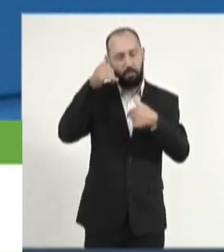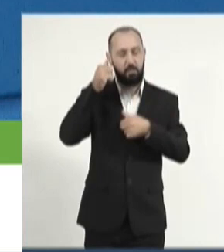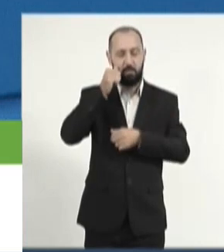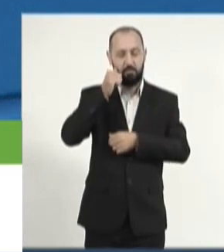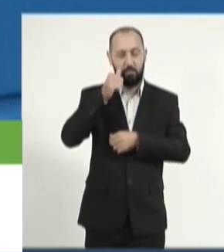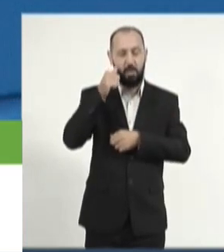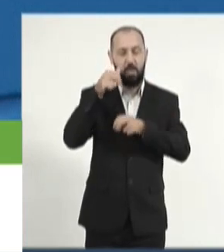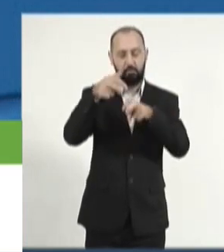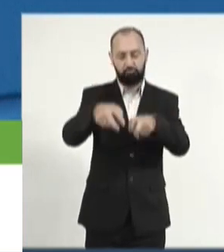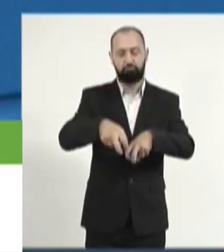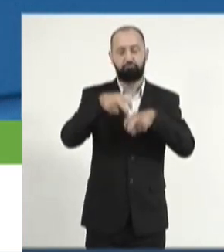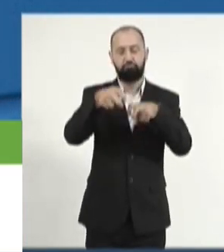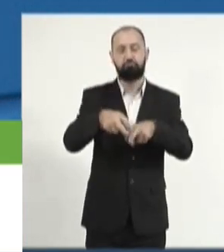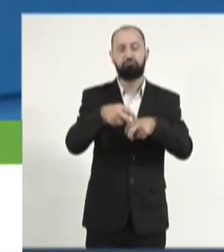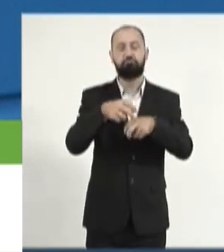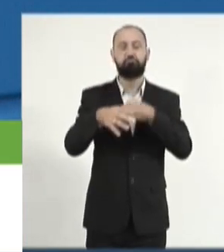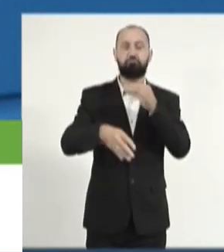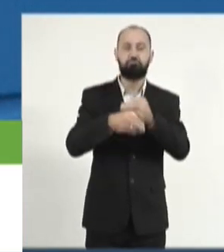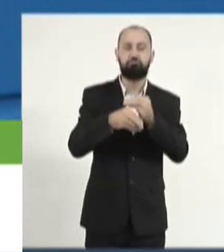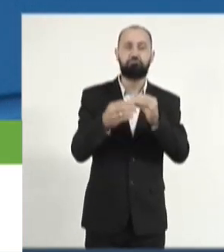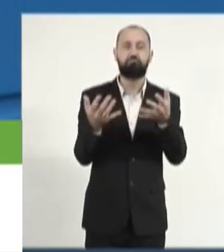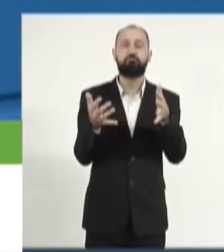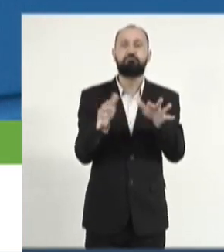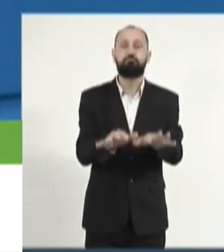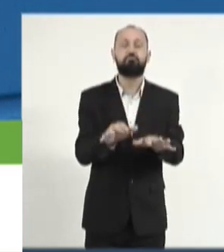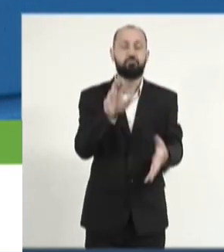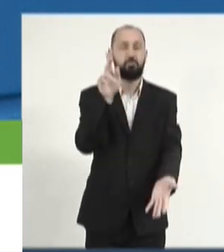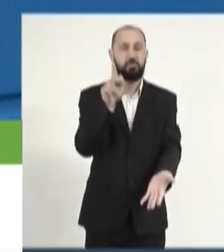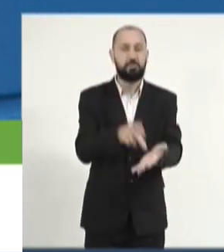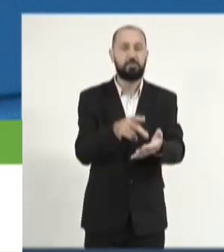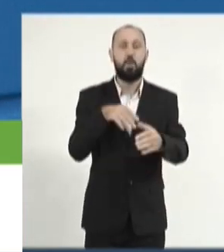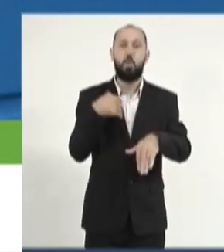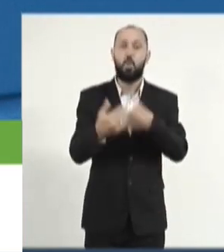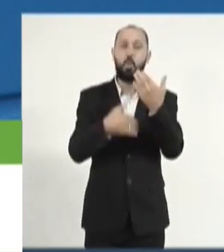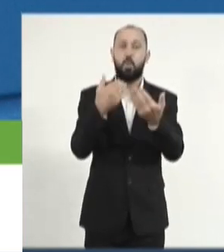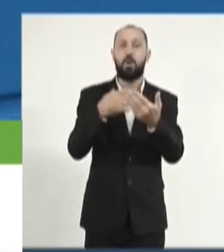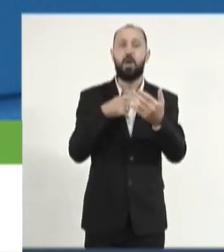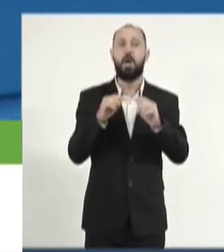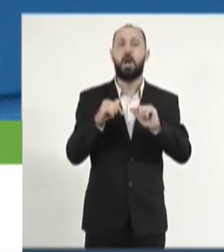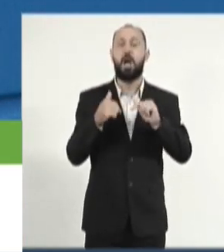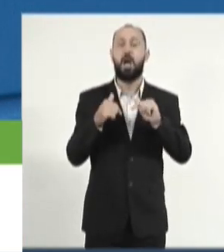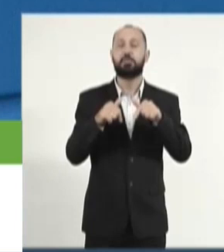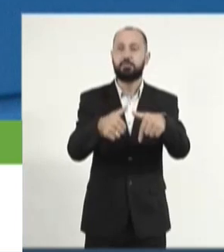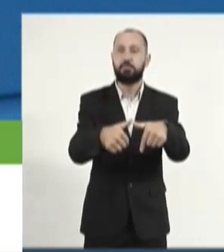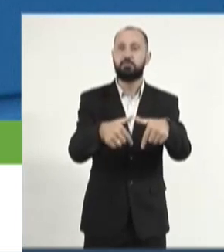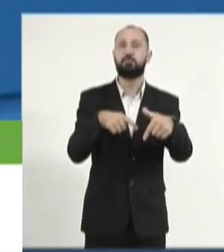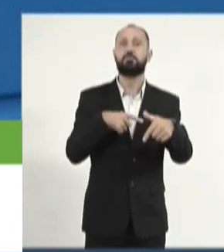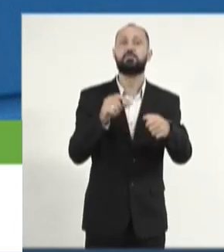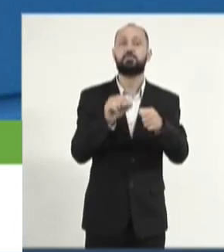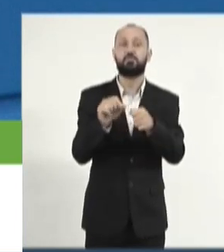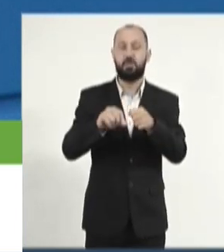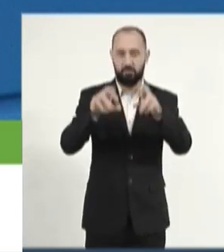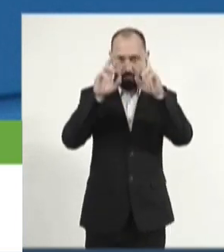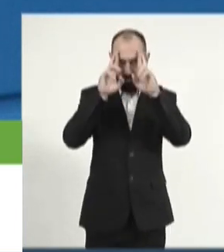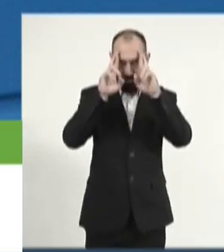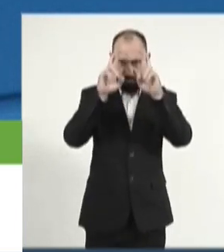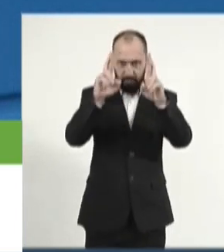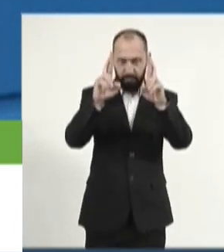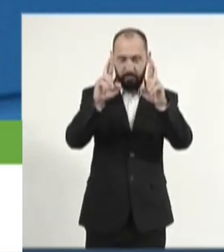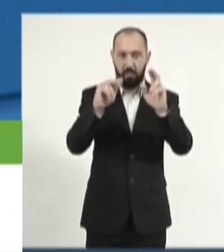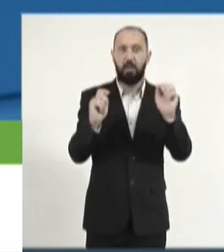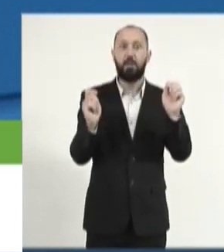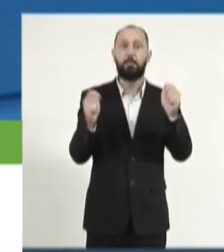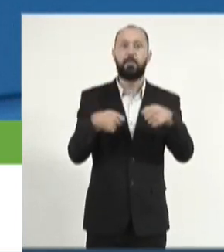mulheres, sua inclusão qualificada na atividade agrícola, o desenvolvimento de ações que resultem no respeito à